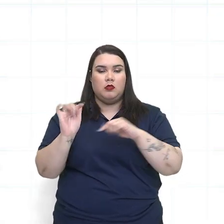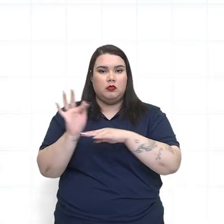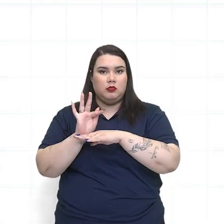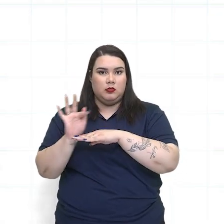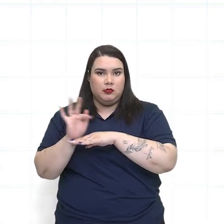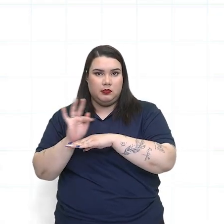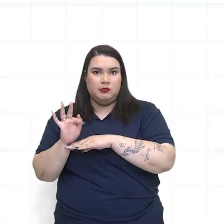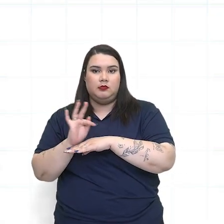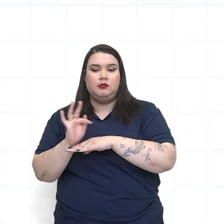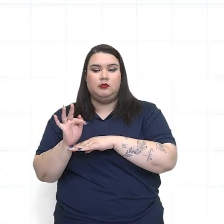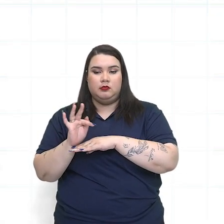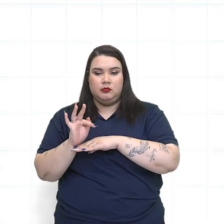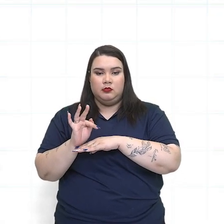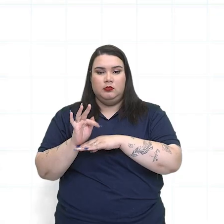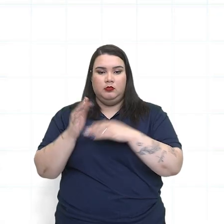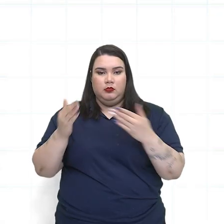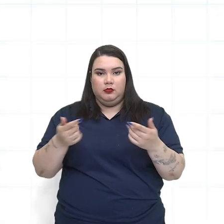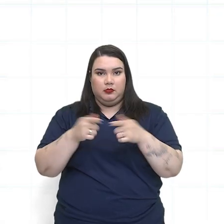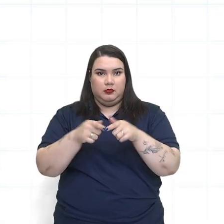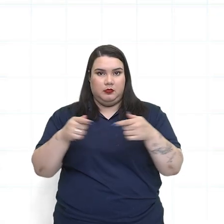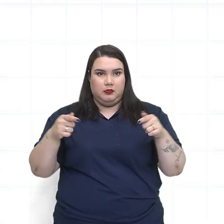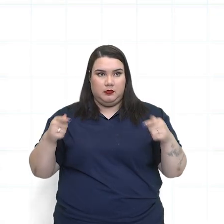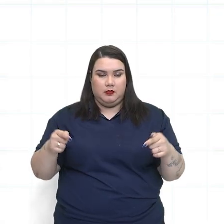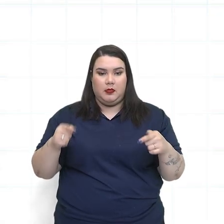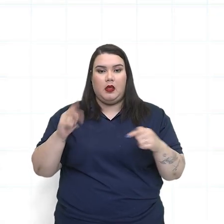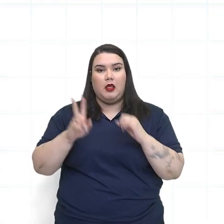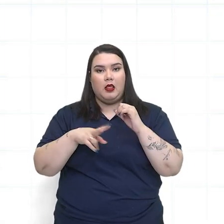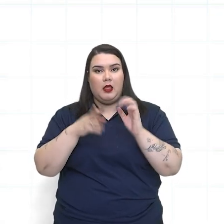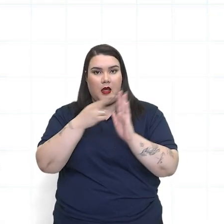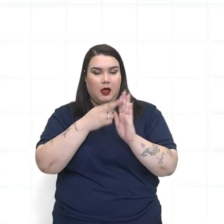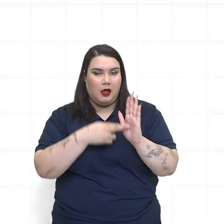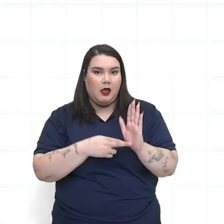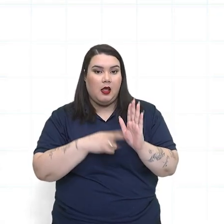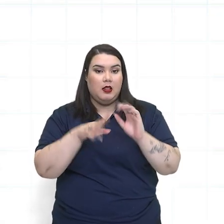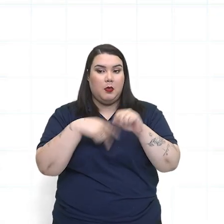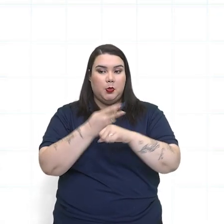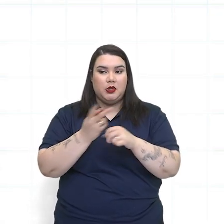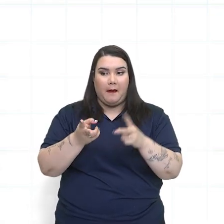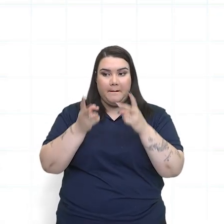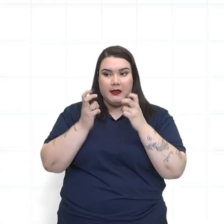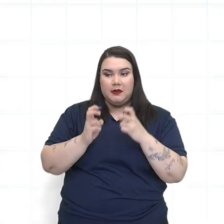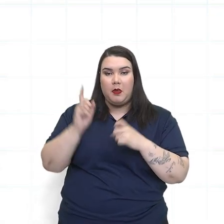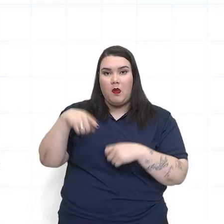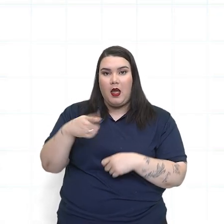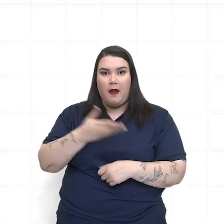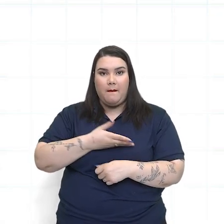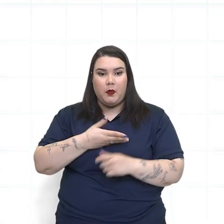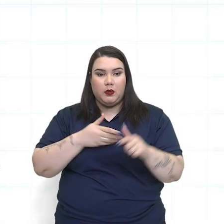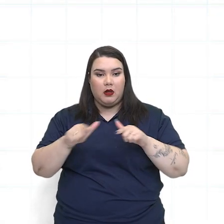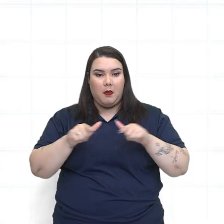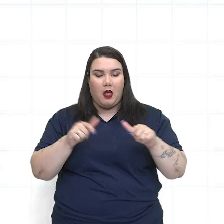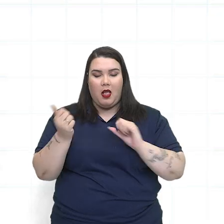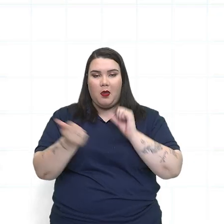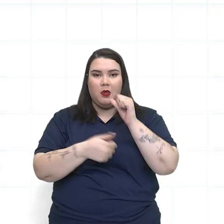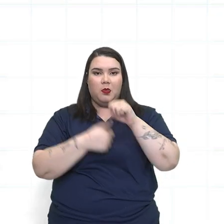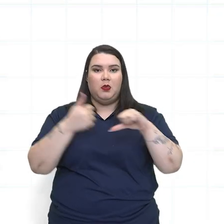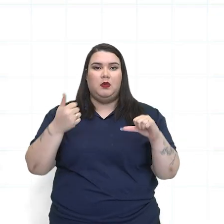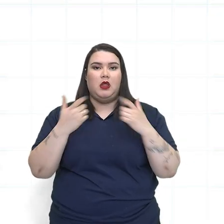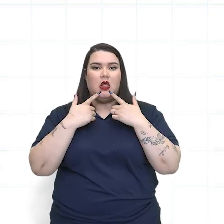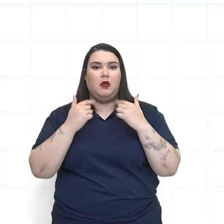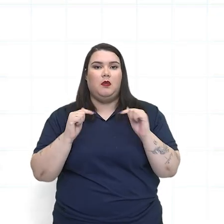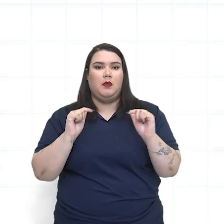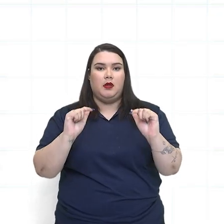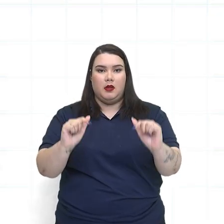norma gramatical, a gramática normativa. E depois que ela percebeu que era seu colega de trabalho, ela mudou a sua forma de